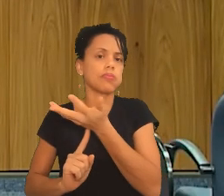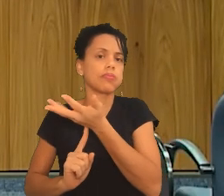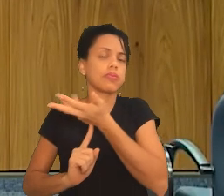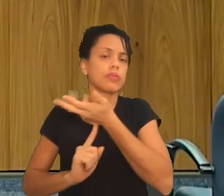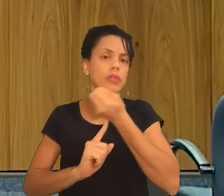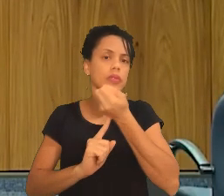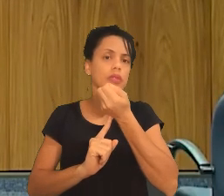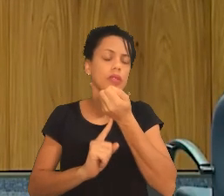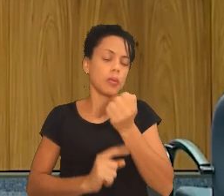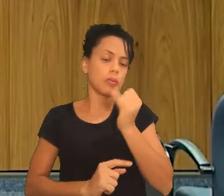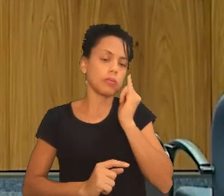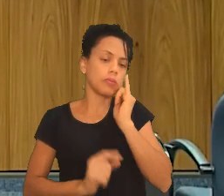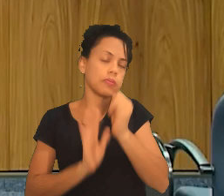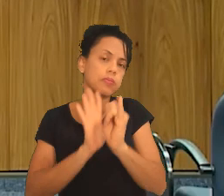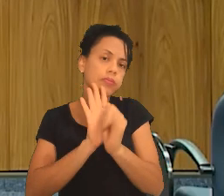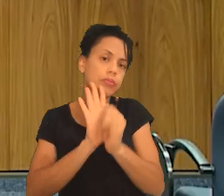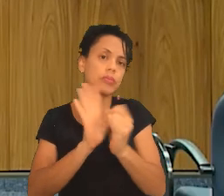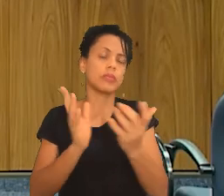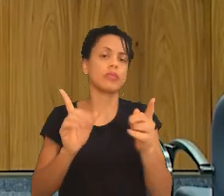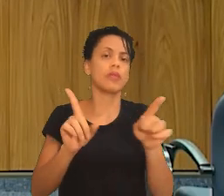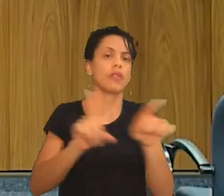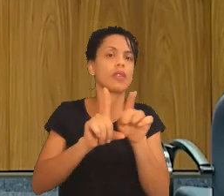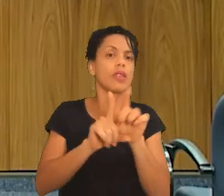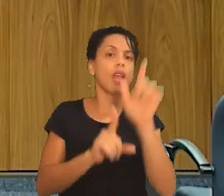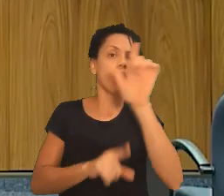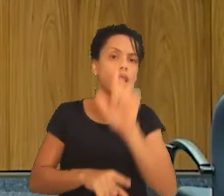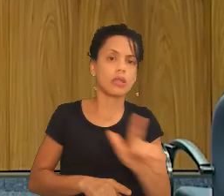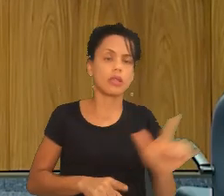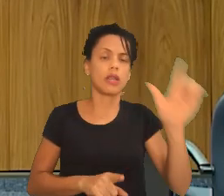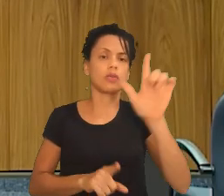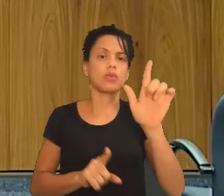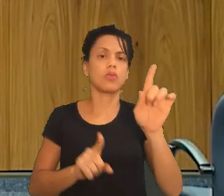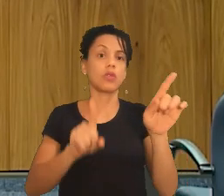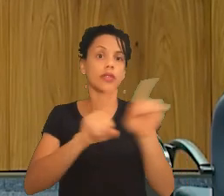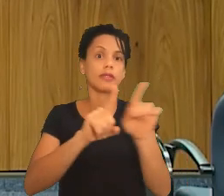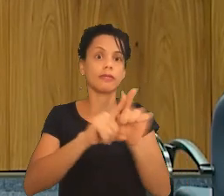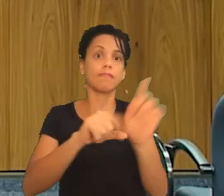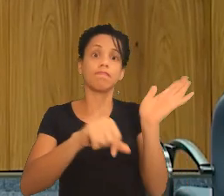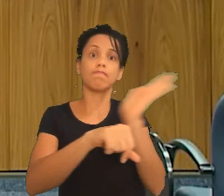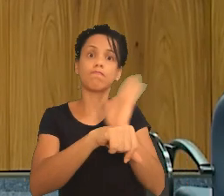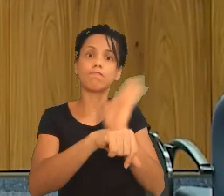narrativa, né, com a literatura, com o cinema, né, isso